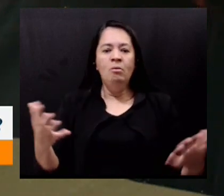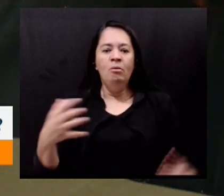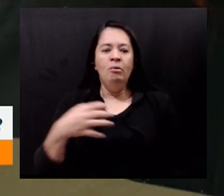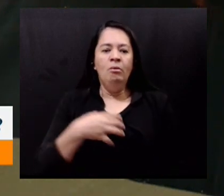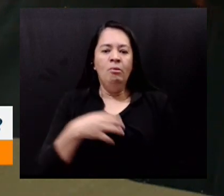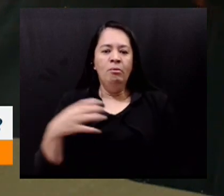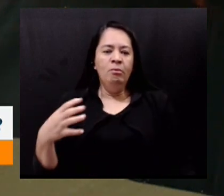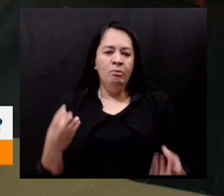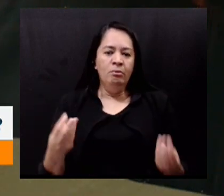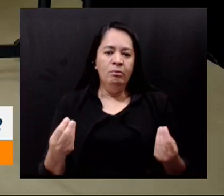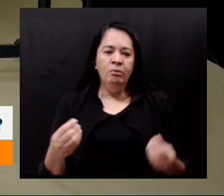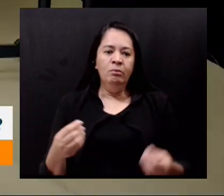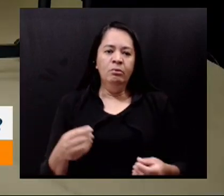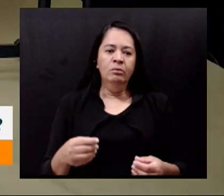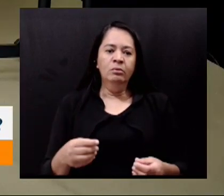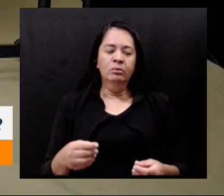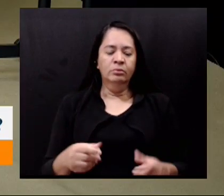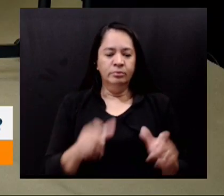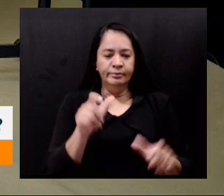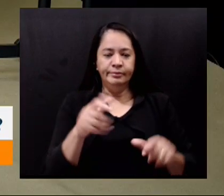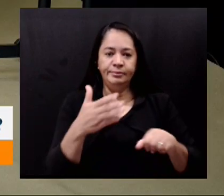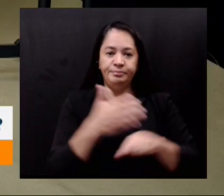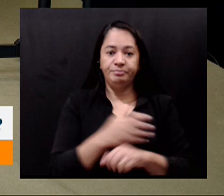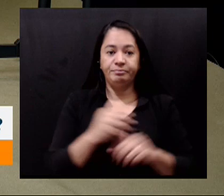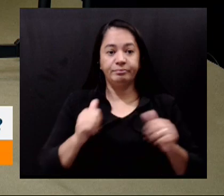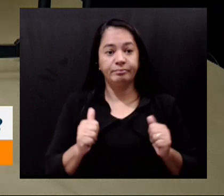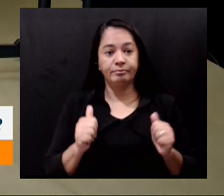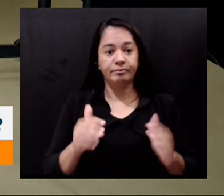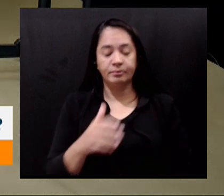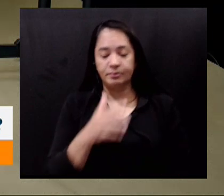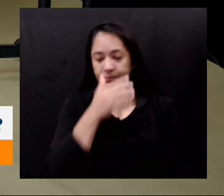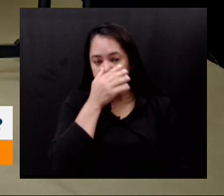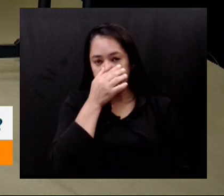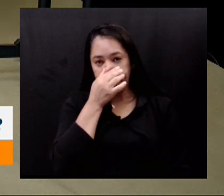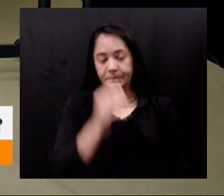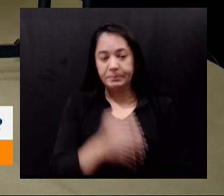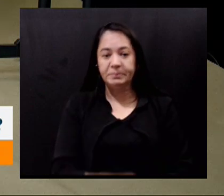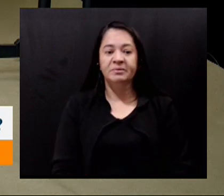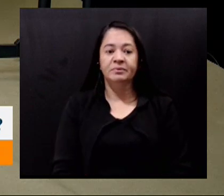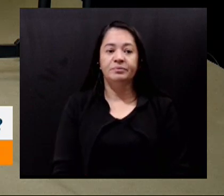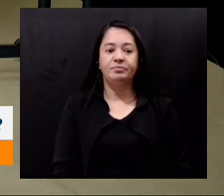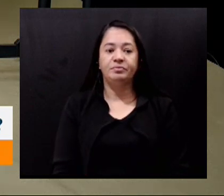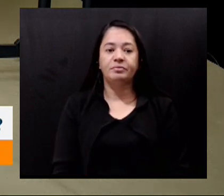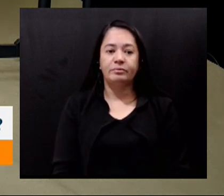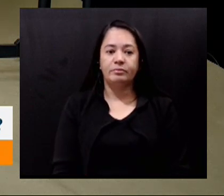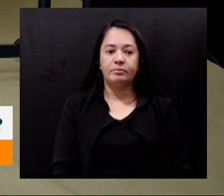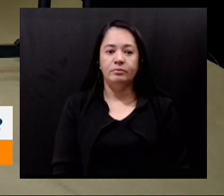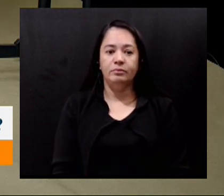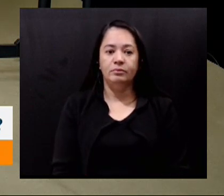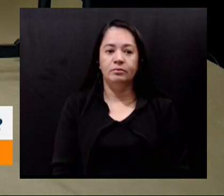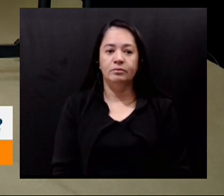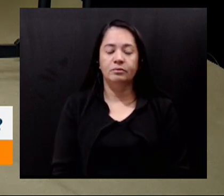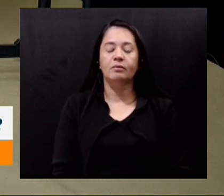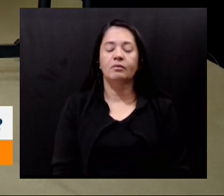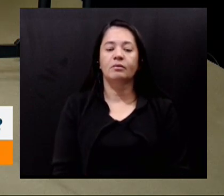dessa ação? Para quem está buscando o cancelamento. Exato.